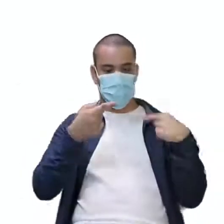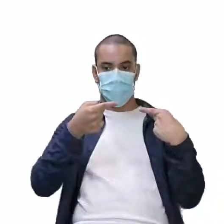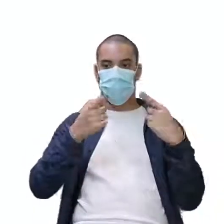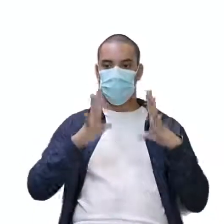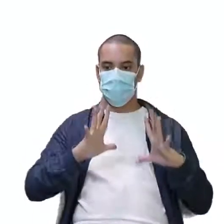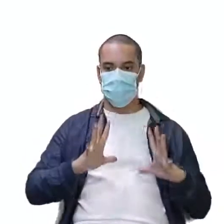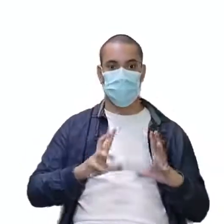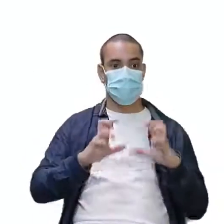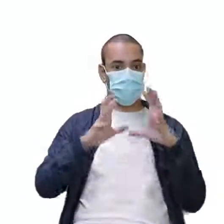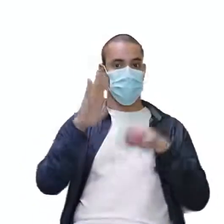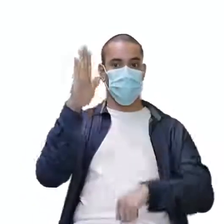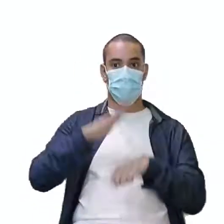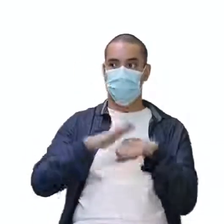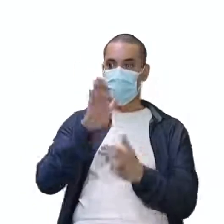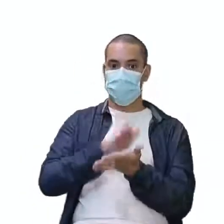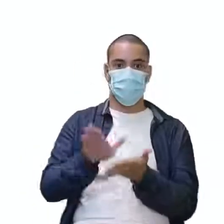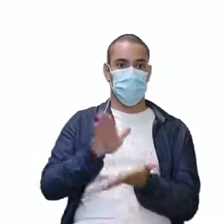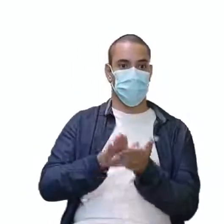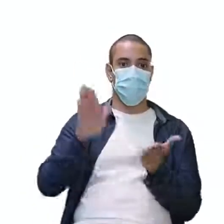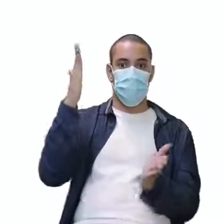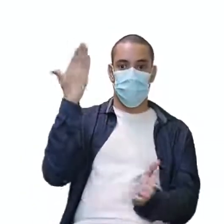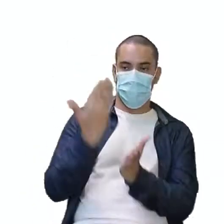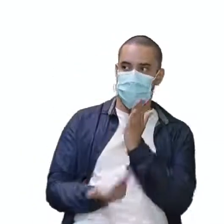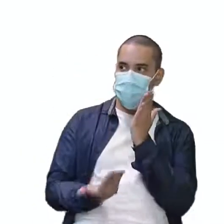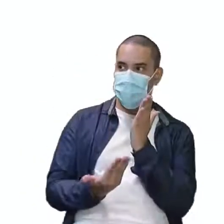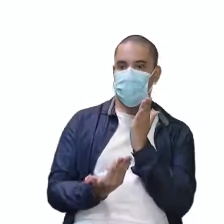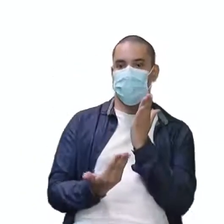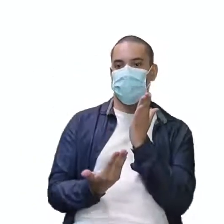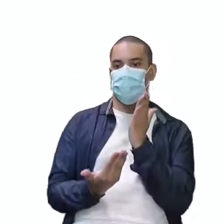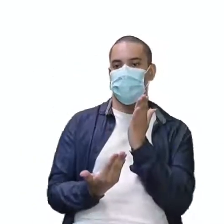mais causam desgaste ou perda não, né?